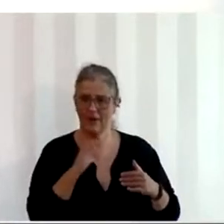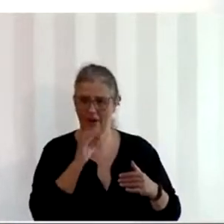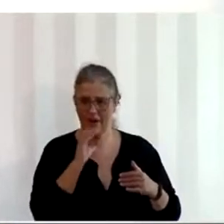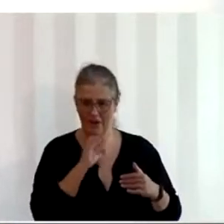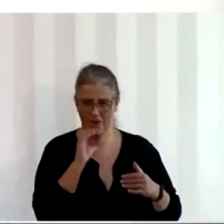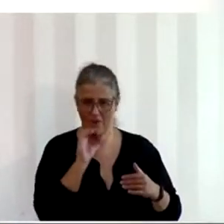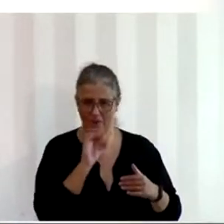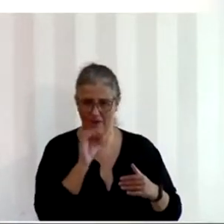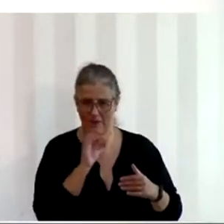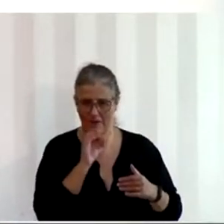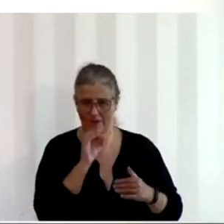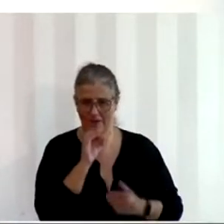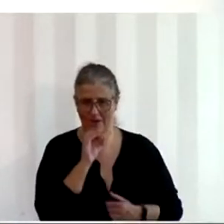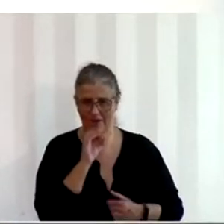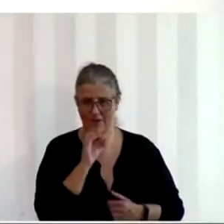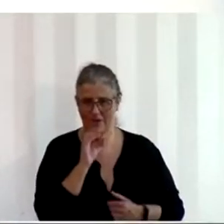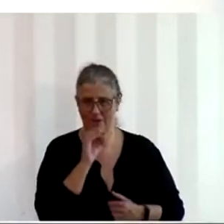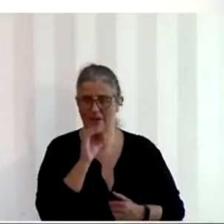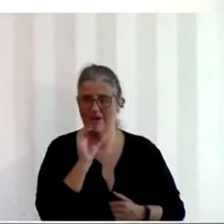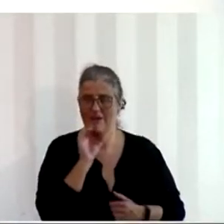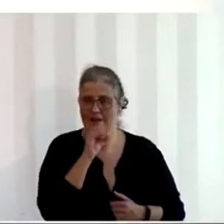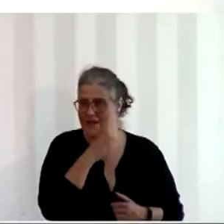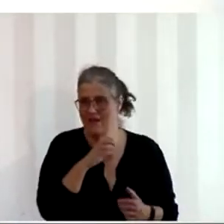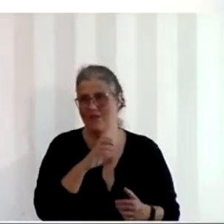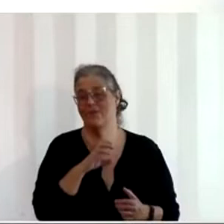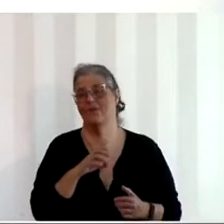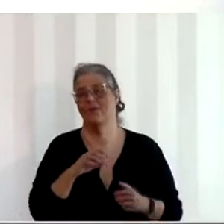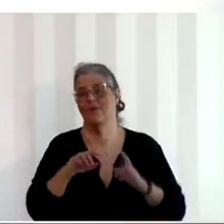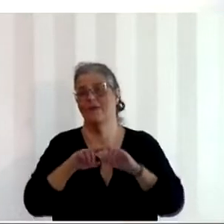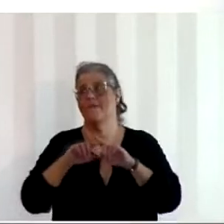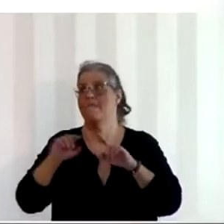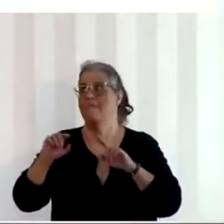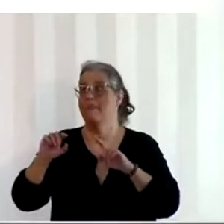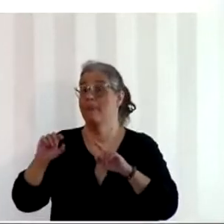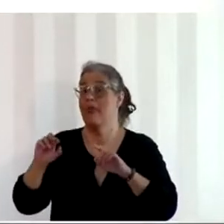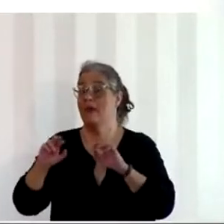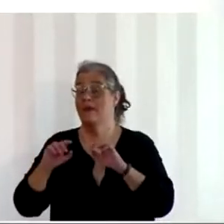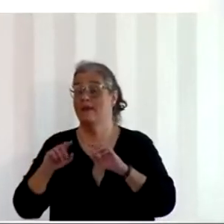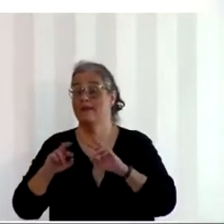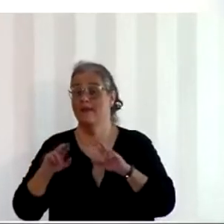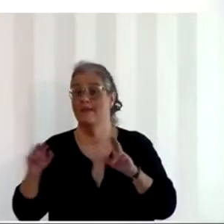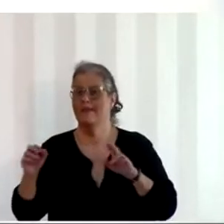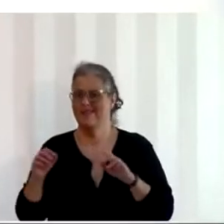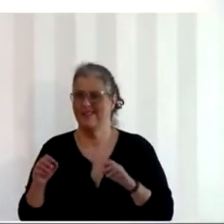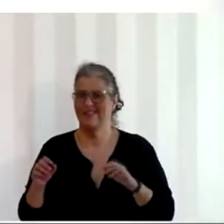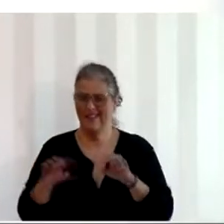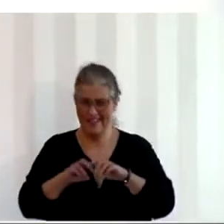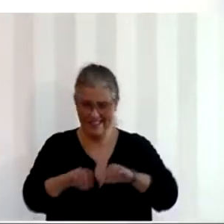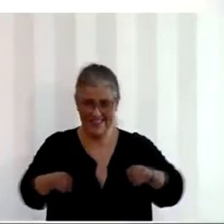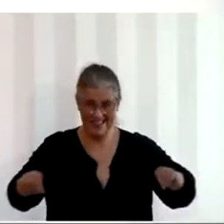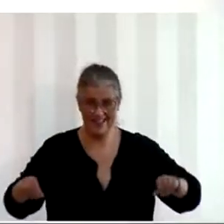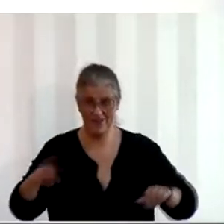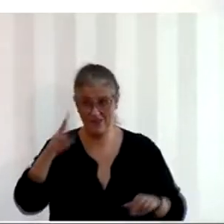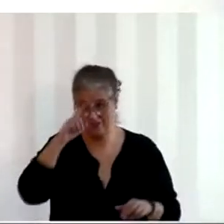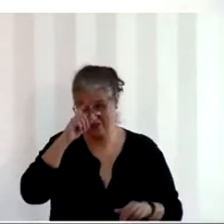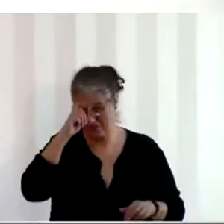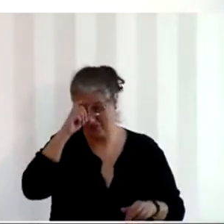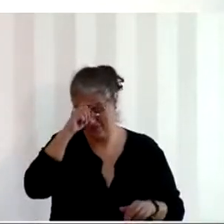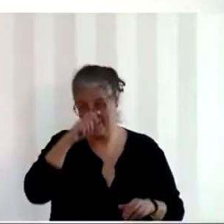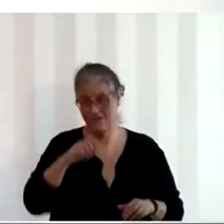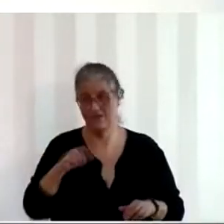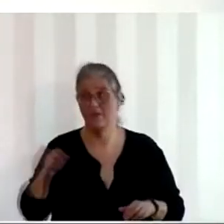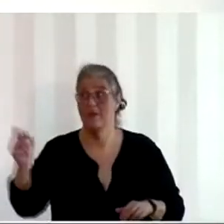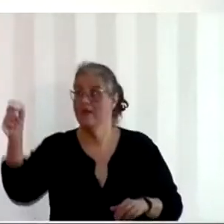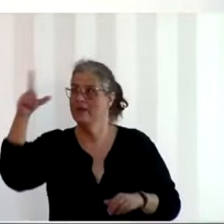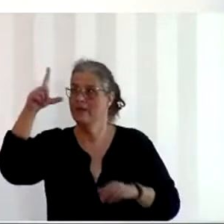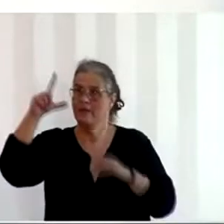Mas aqui também a ideia de que essa coluna de fogo serviria para aquecer o povo, mas também serviria para ser uma